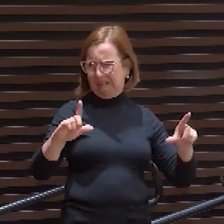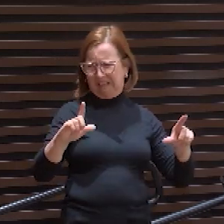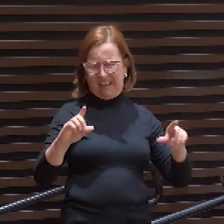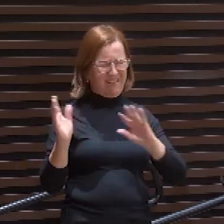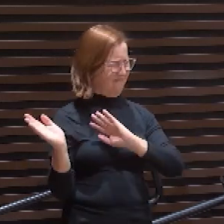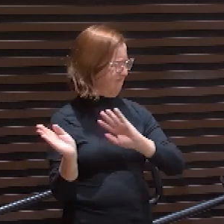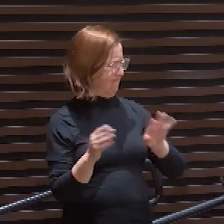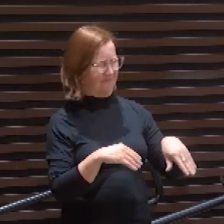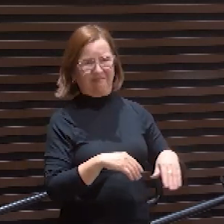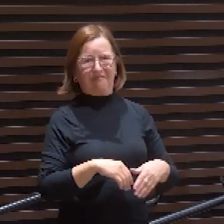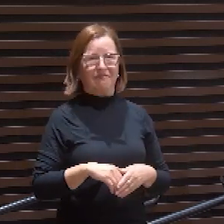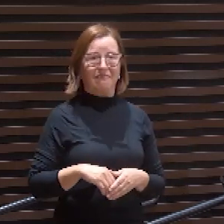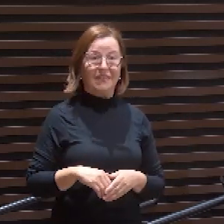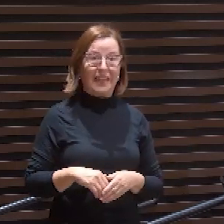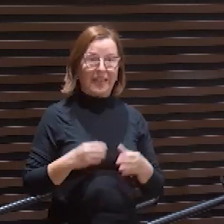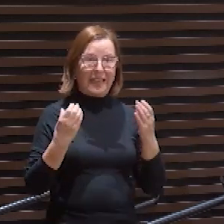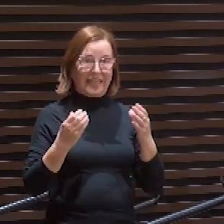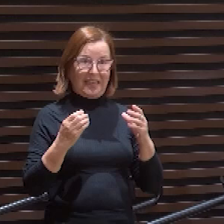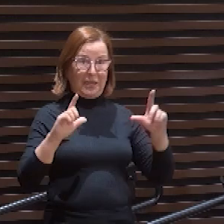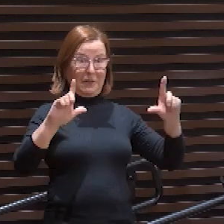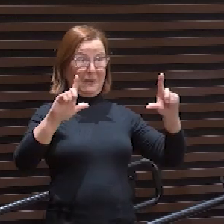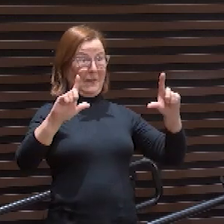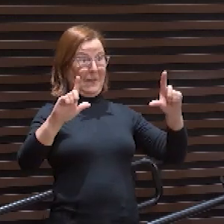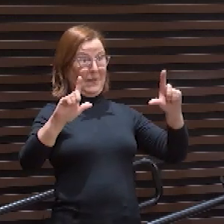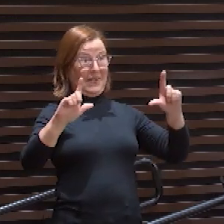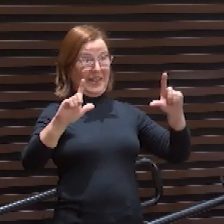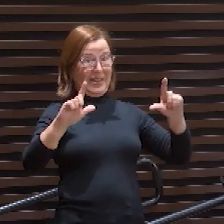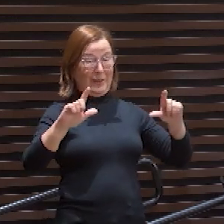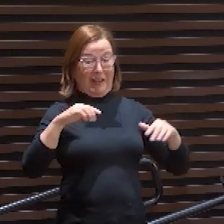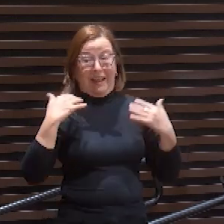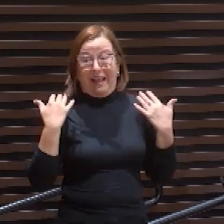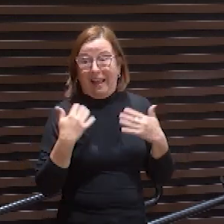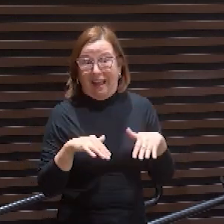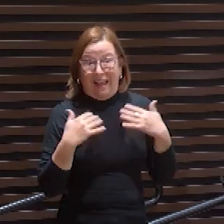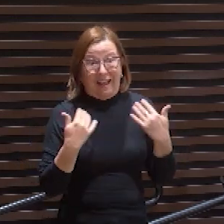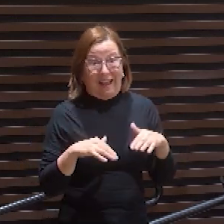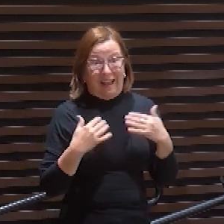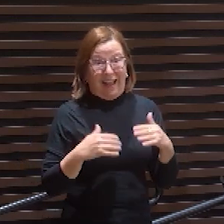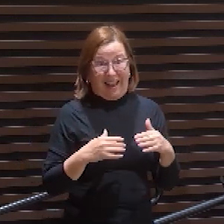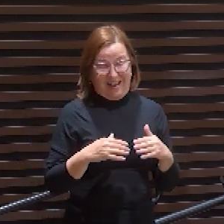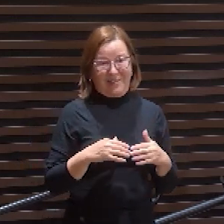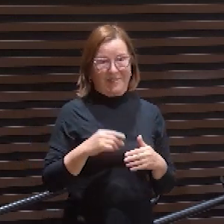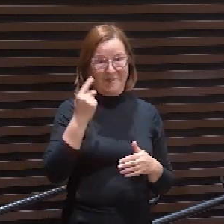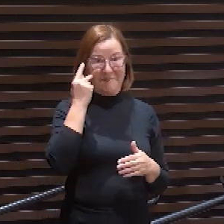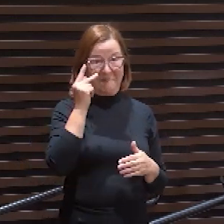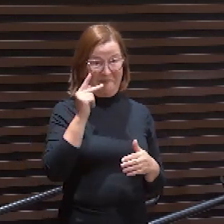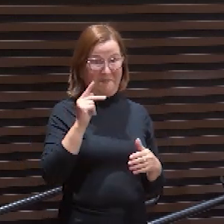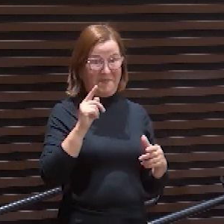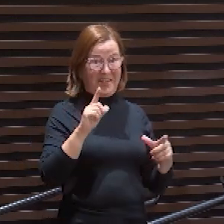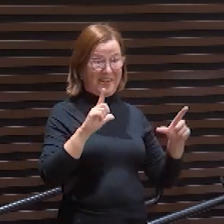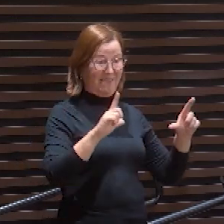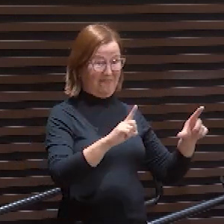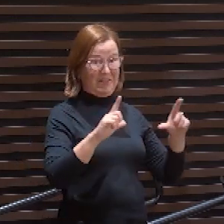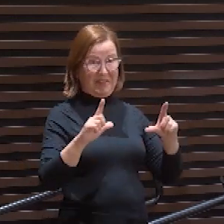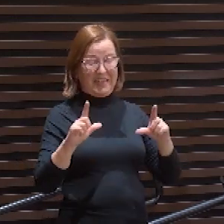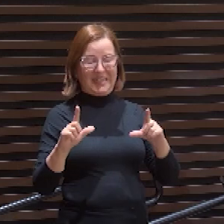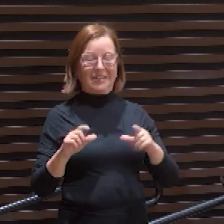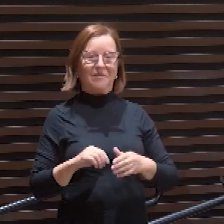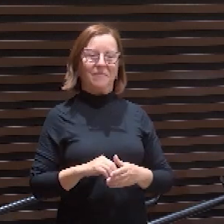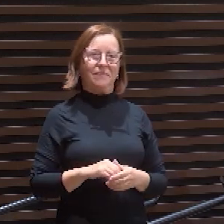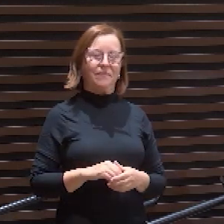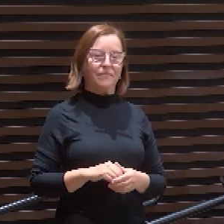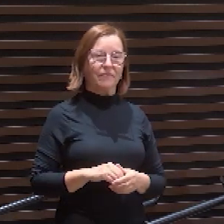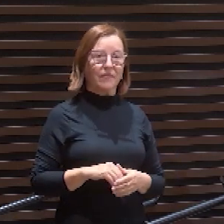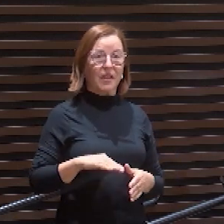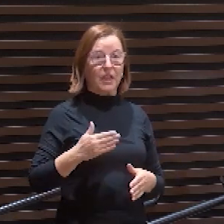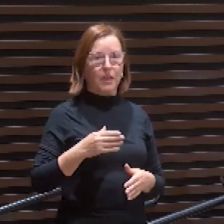Queriam as que realmente eram valiosas para suas coleções.